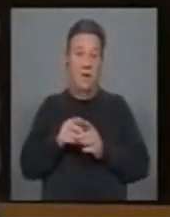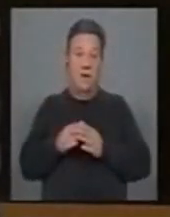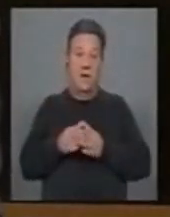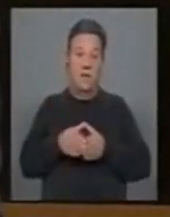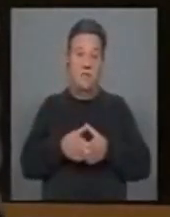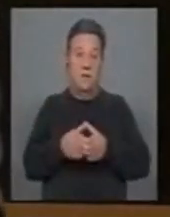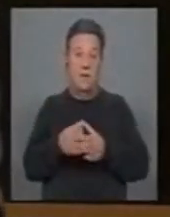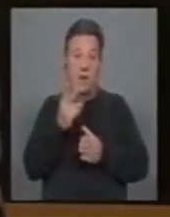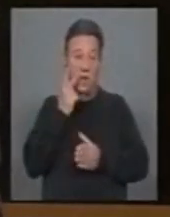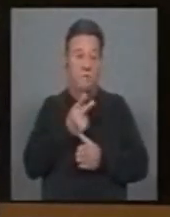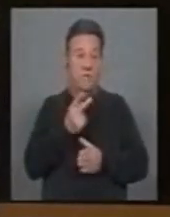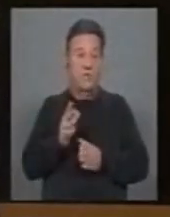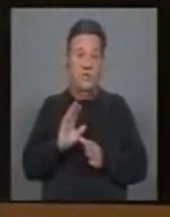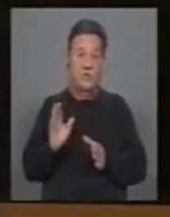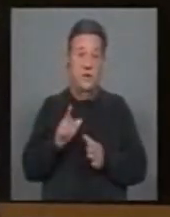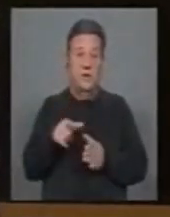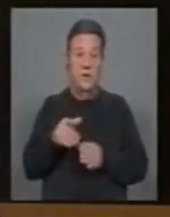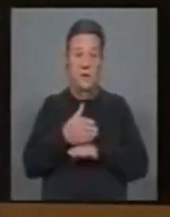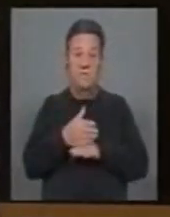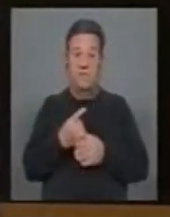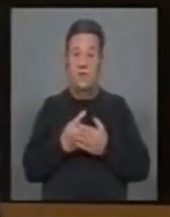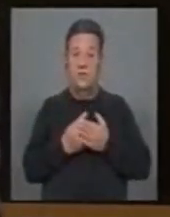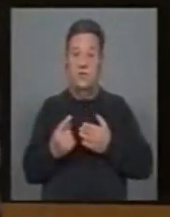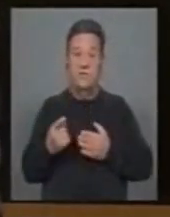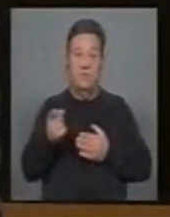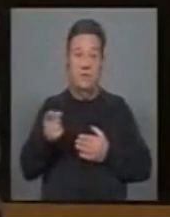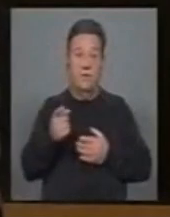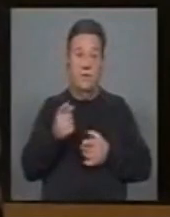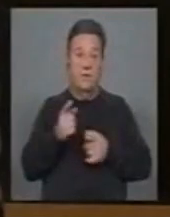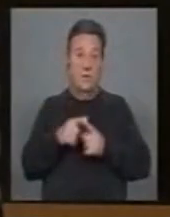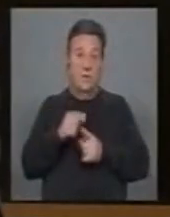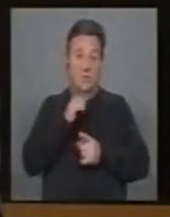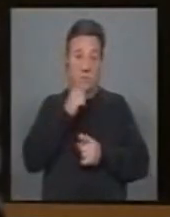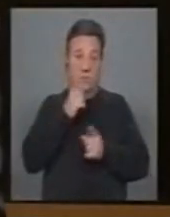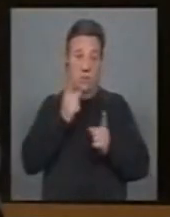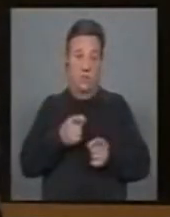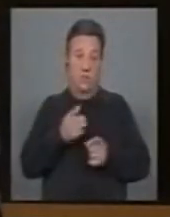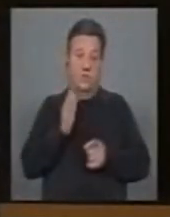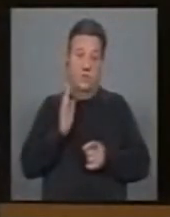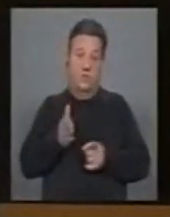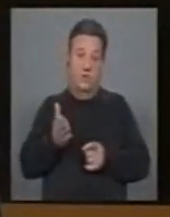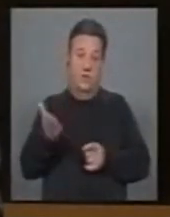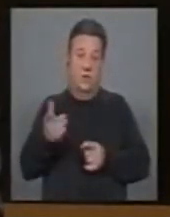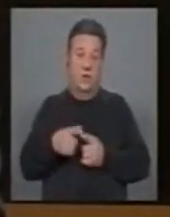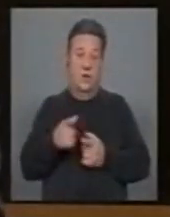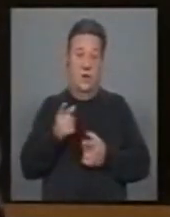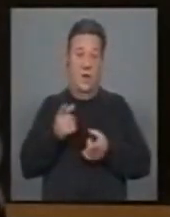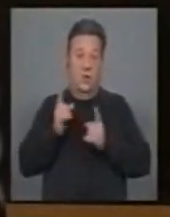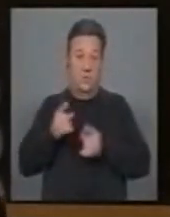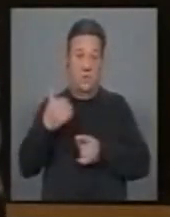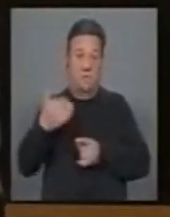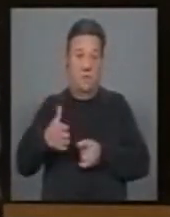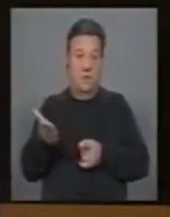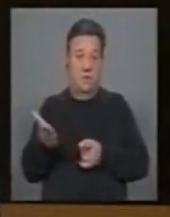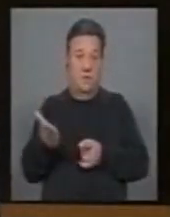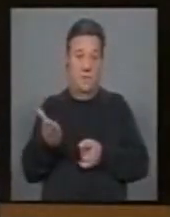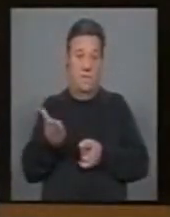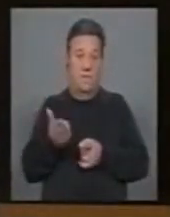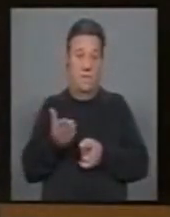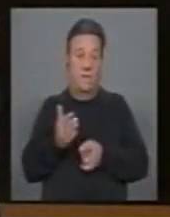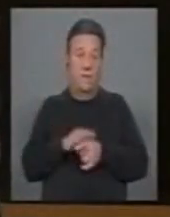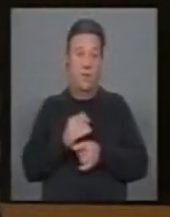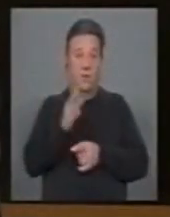a visitante esta fase dos confinamento tanto que ainda não começou tanto mas já está a começar mal tanto